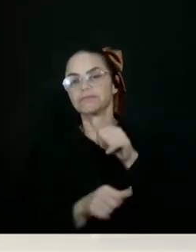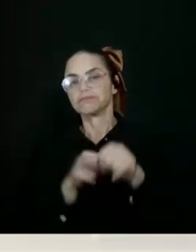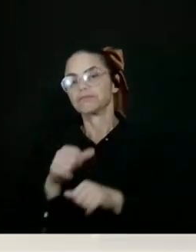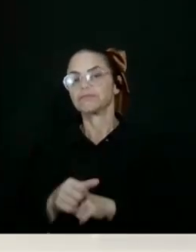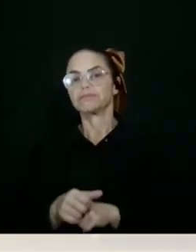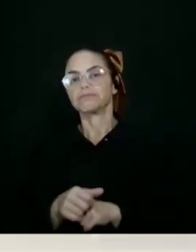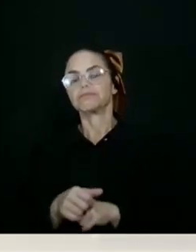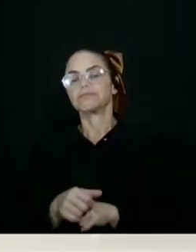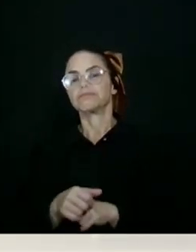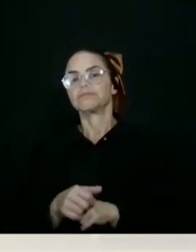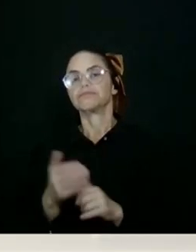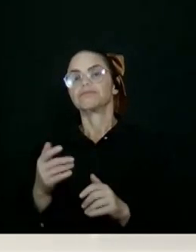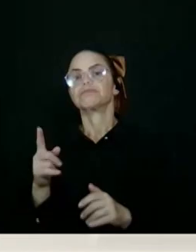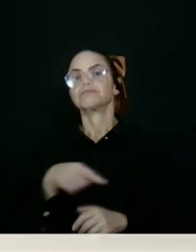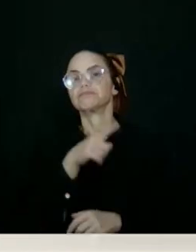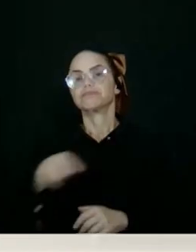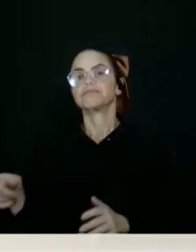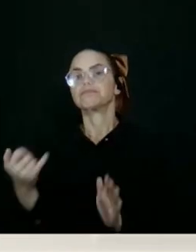imposto de renda?